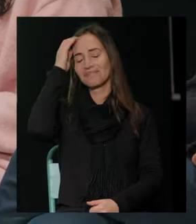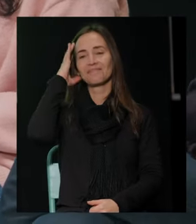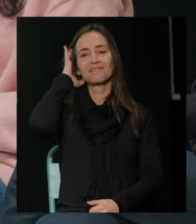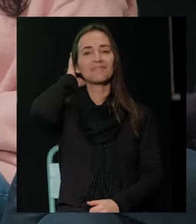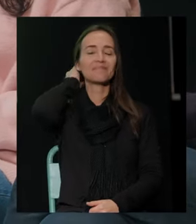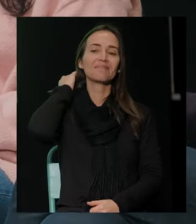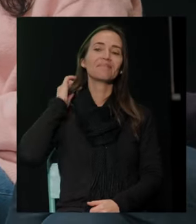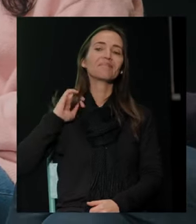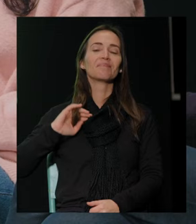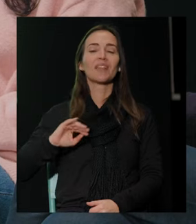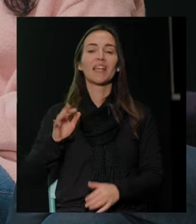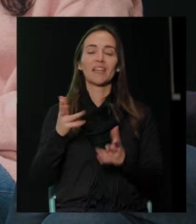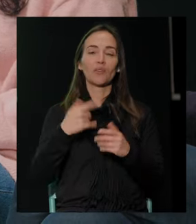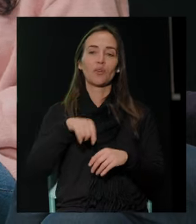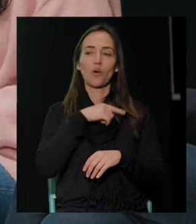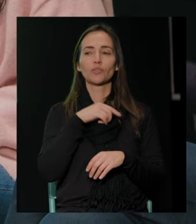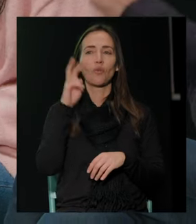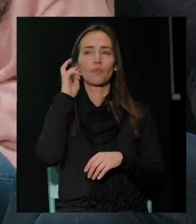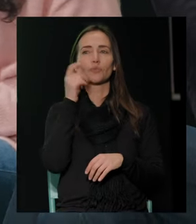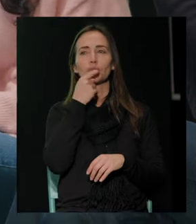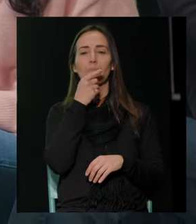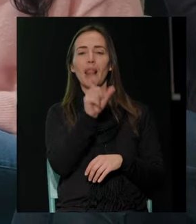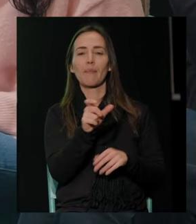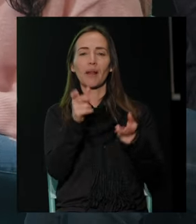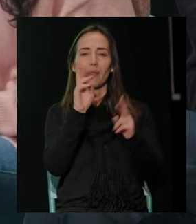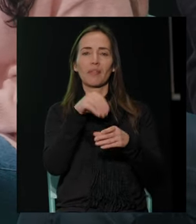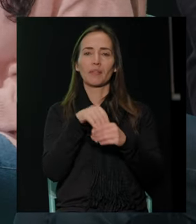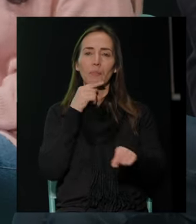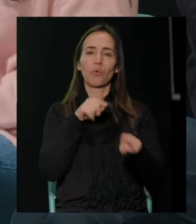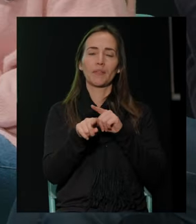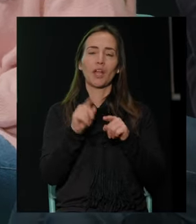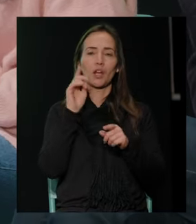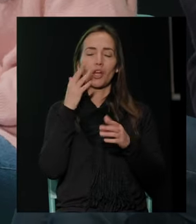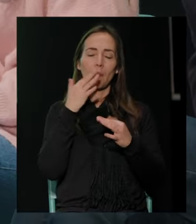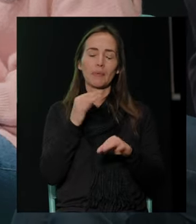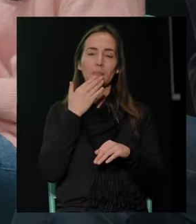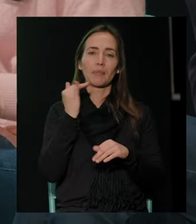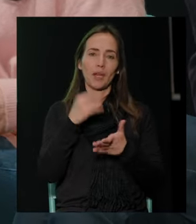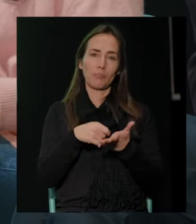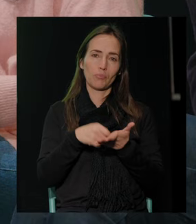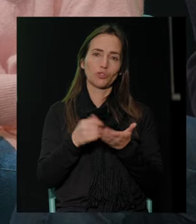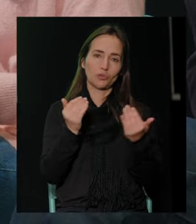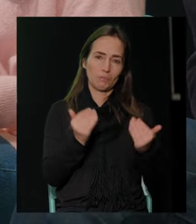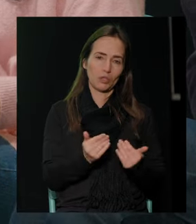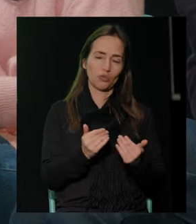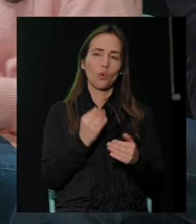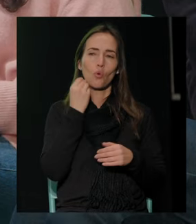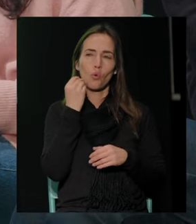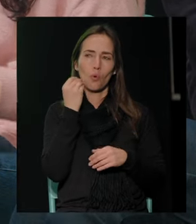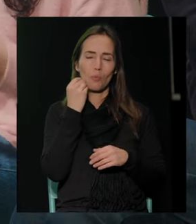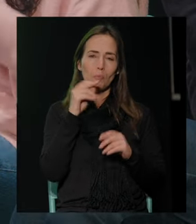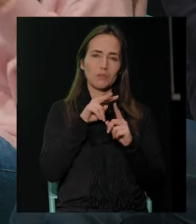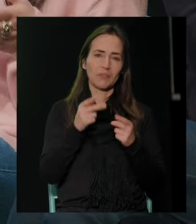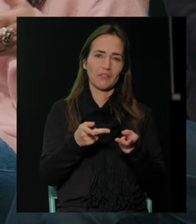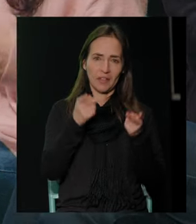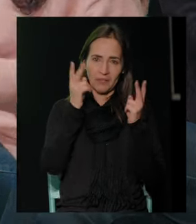Então, quando ouvimos falar de liberdade na política, é quase sempre para pedir menos impostos. Como se coaduna esta visão de liberdade com